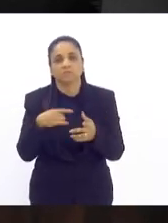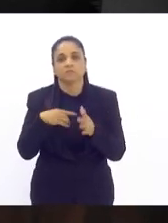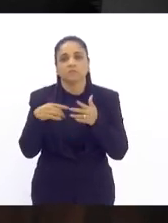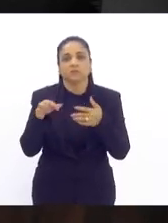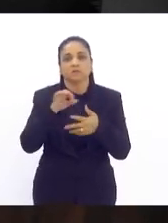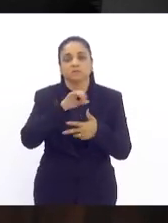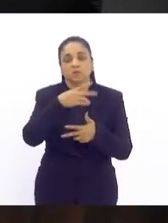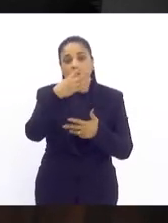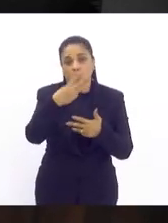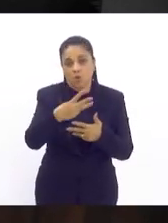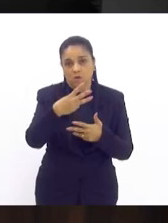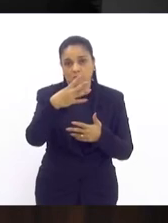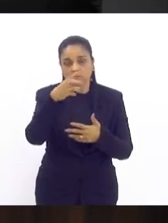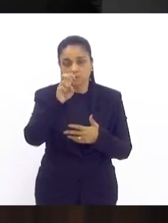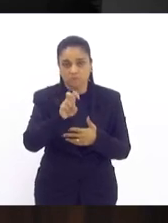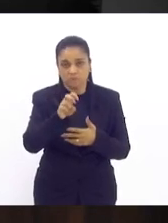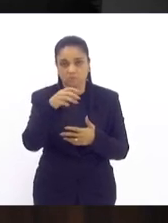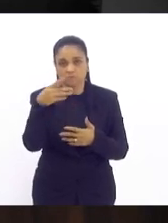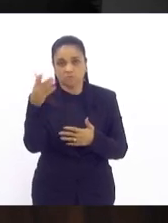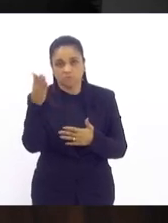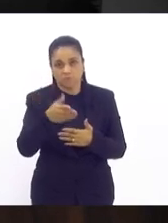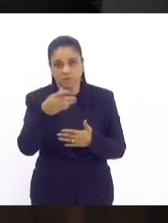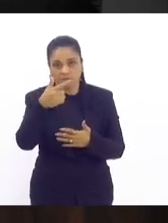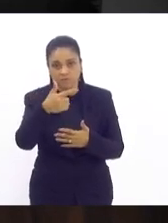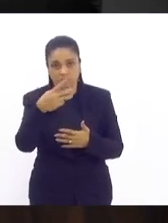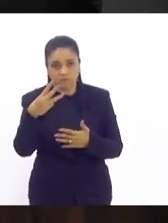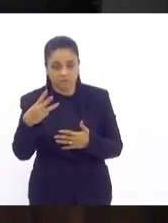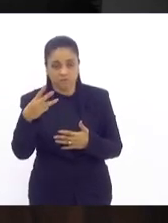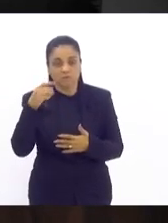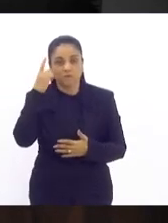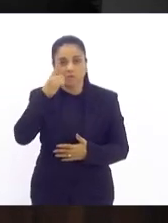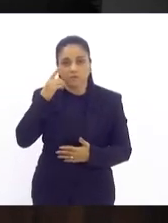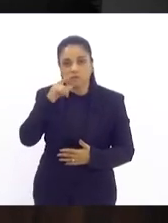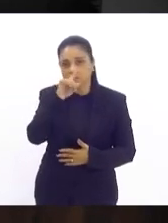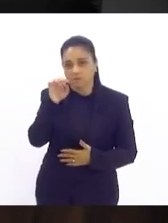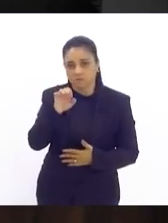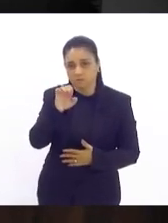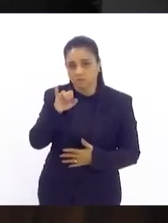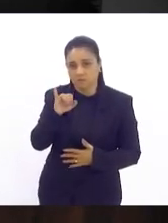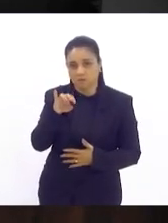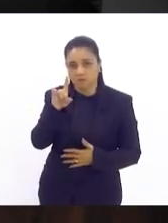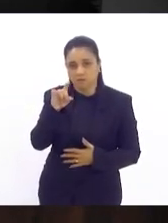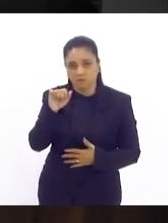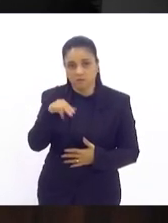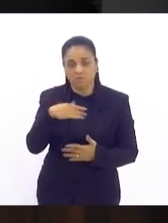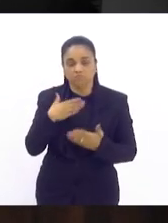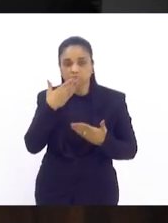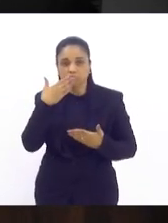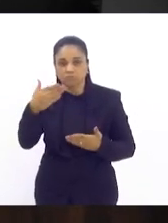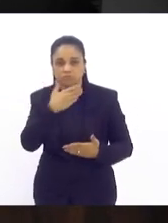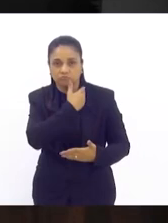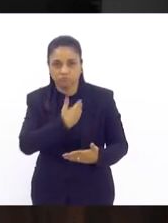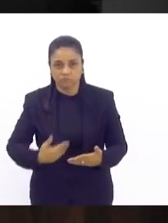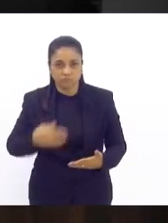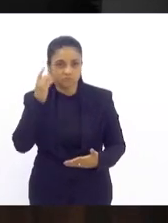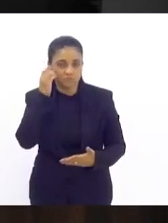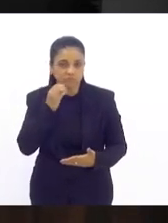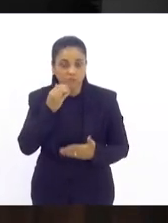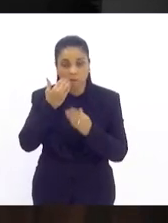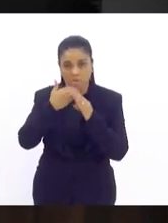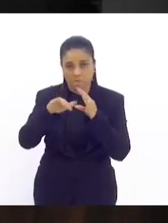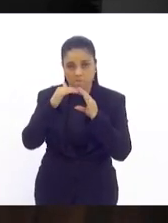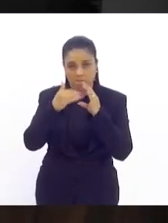Legislativa número 45 2023 de autoria deputada zeidan que solicita o excelentíssimo e o governador Cláudio Castro em vídeo mensagem